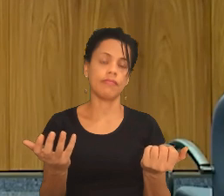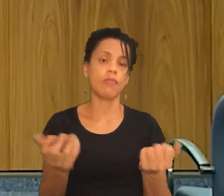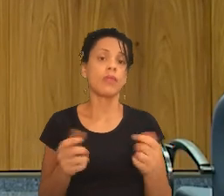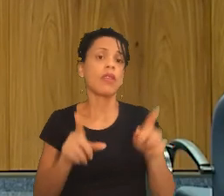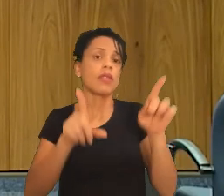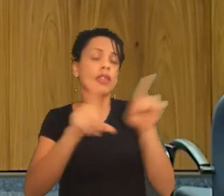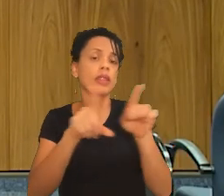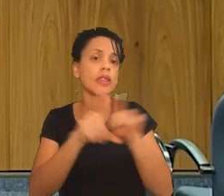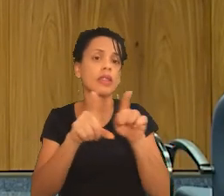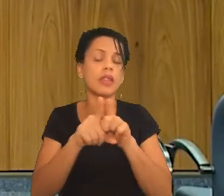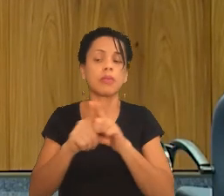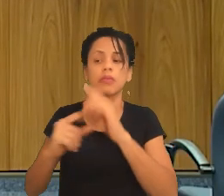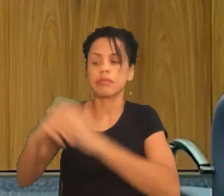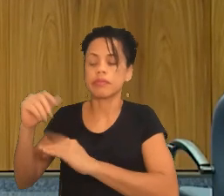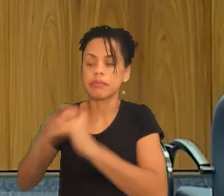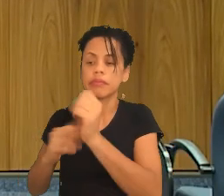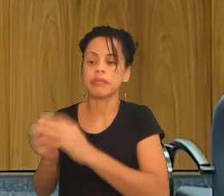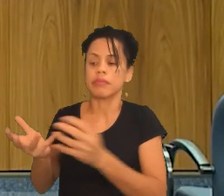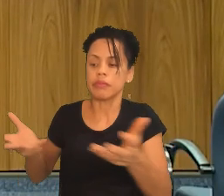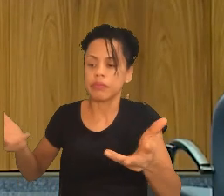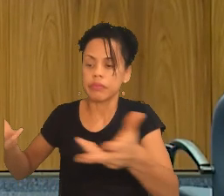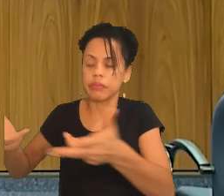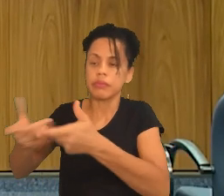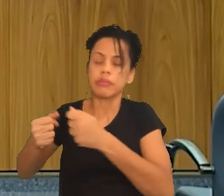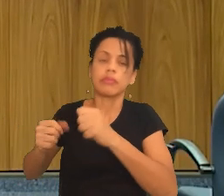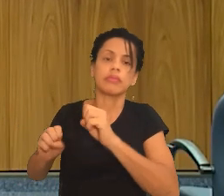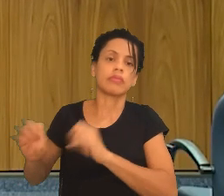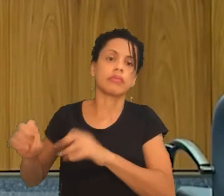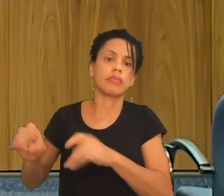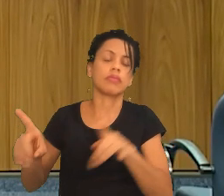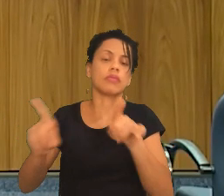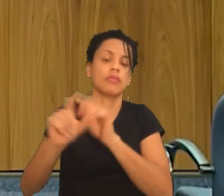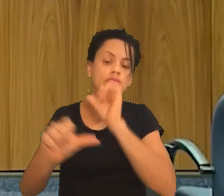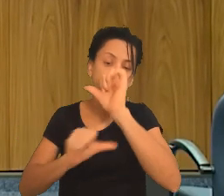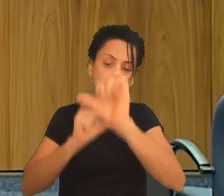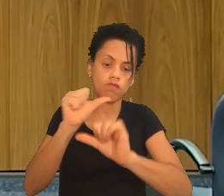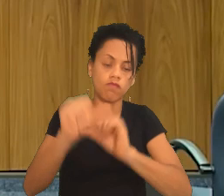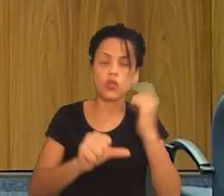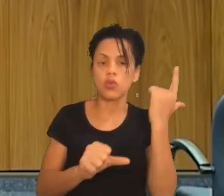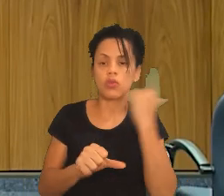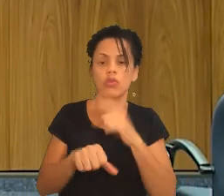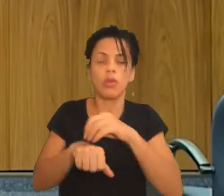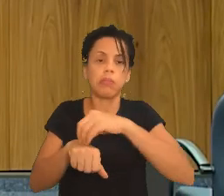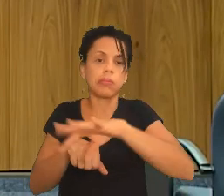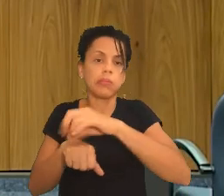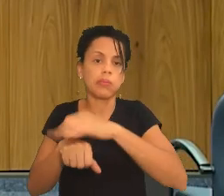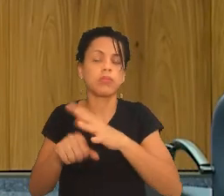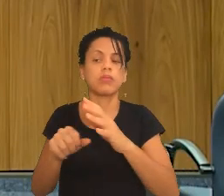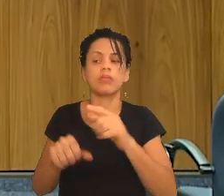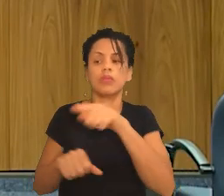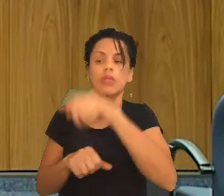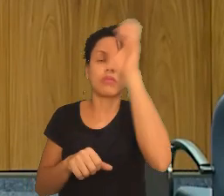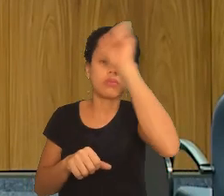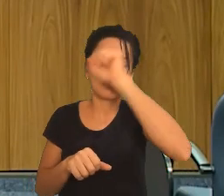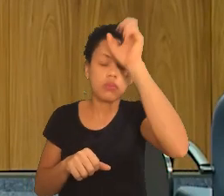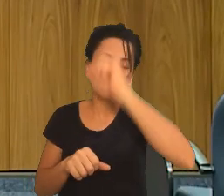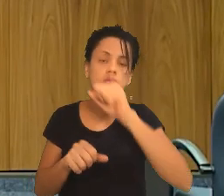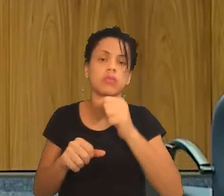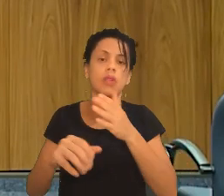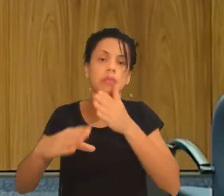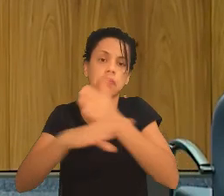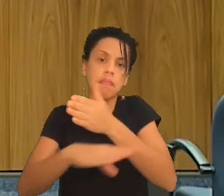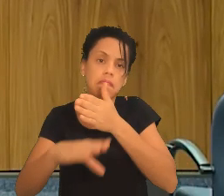Práticas de educação e promoção dos direitos humanos transformadoras e engajadas, capazes de contribuir para formas de aprendizado horizontal e